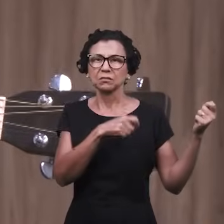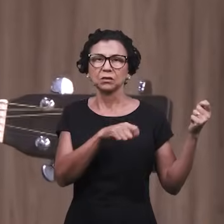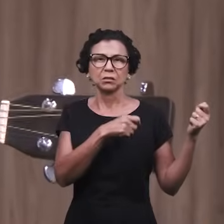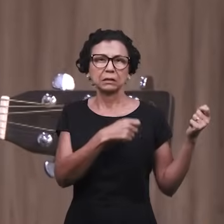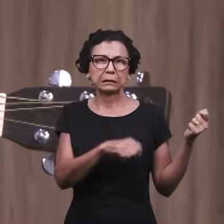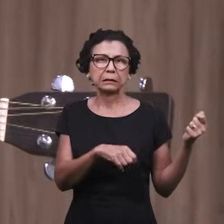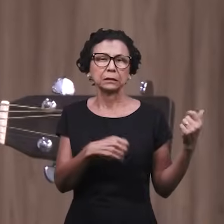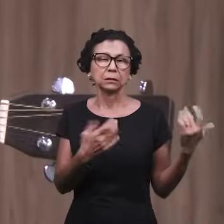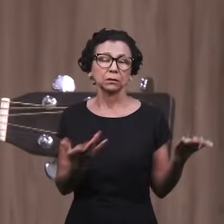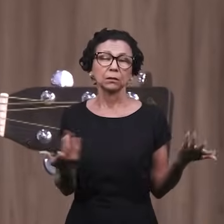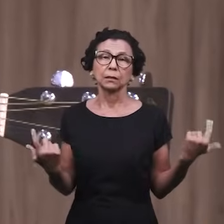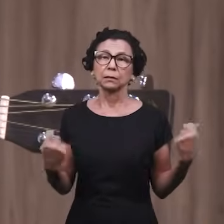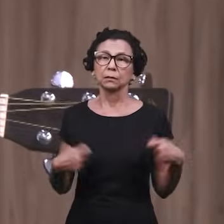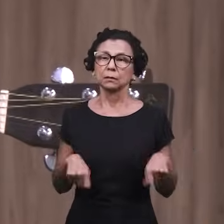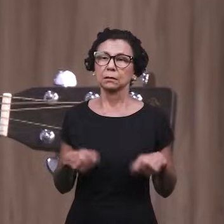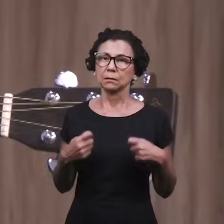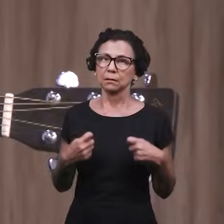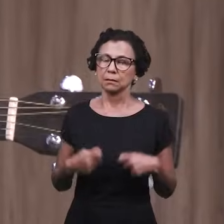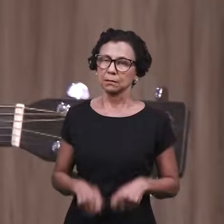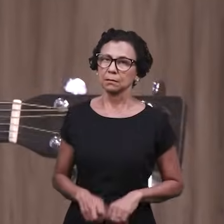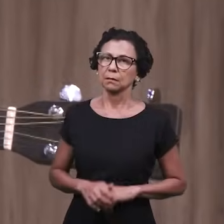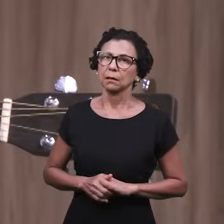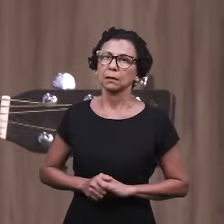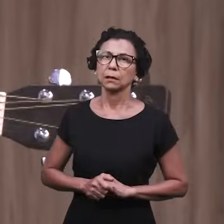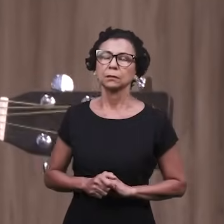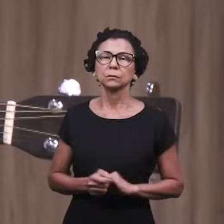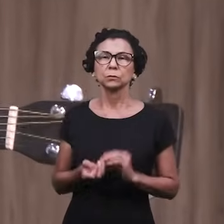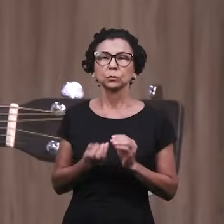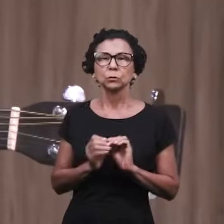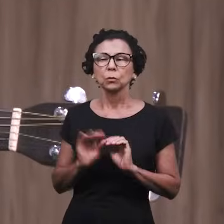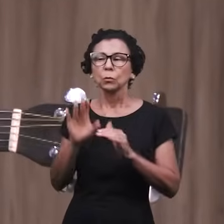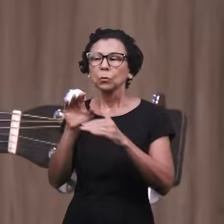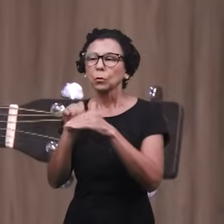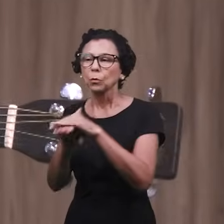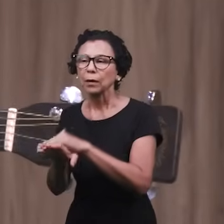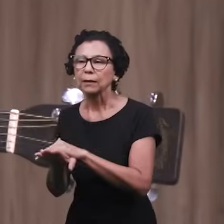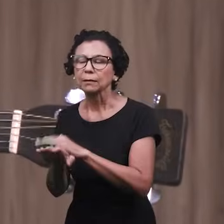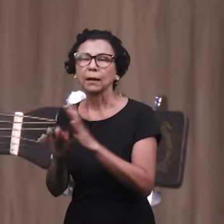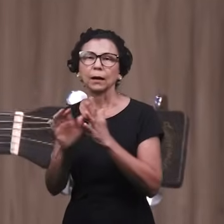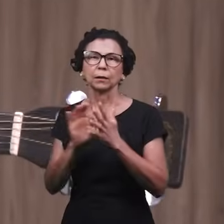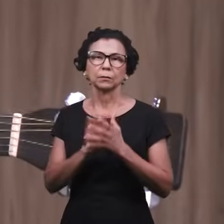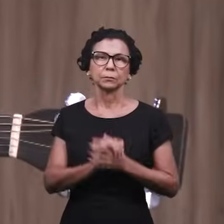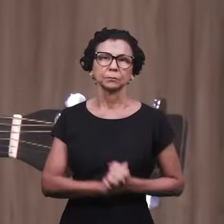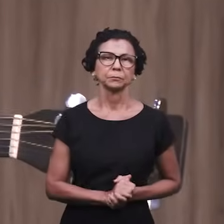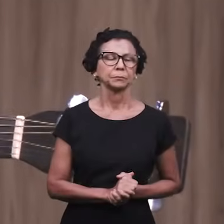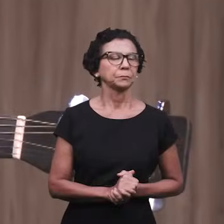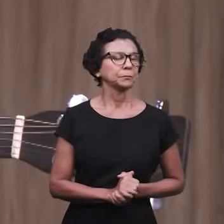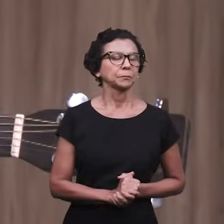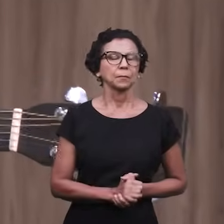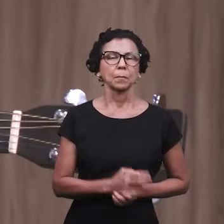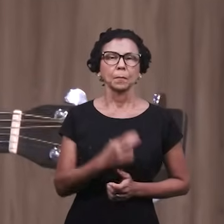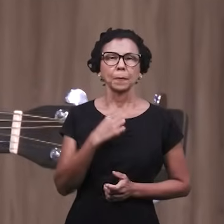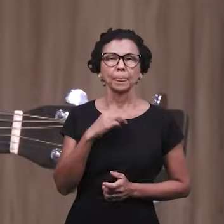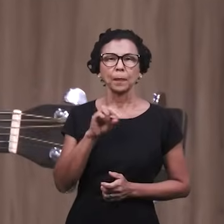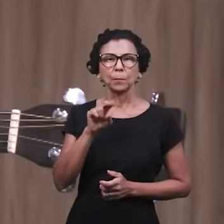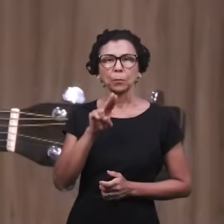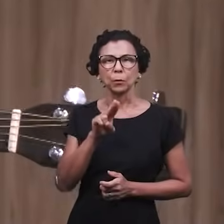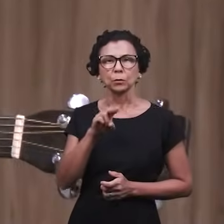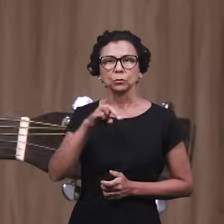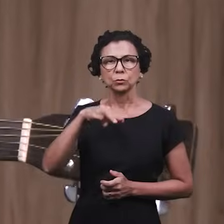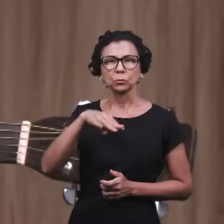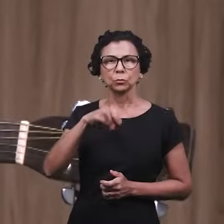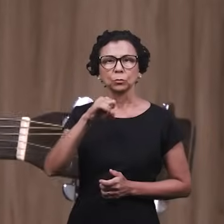violinos também. Então, é necessário assim, um lugar de armazenamento. Não pode ser úmido e